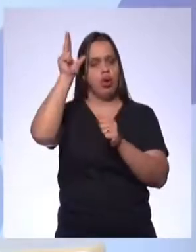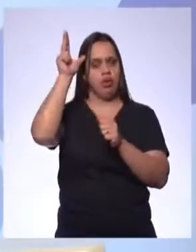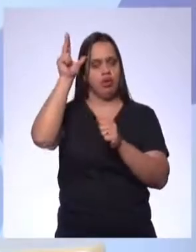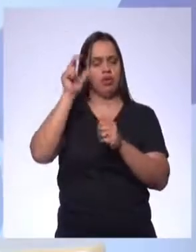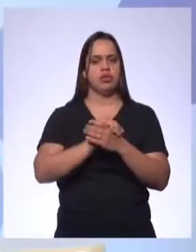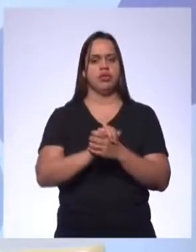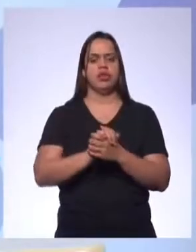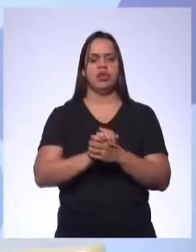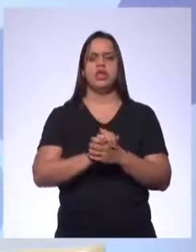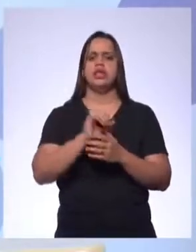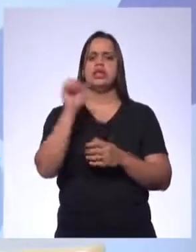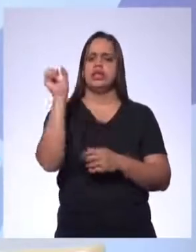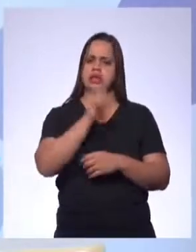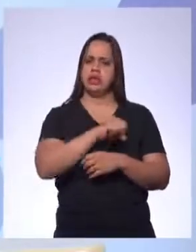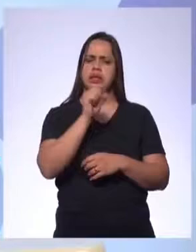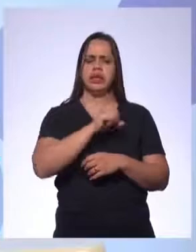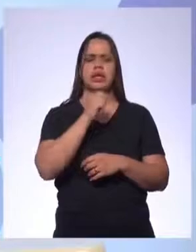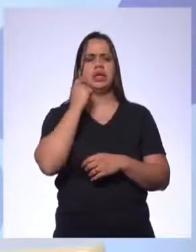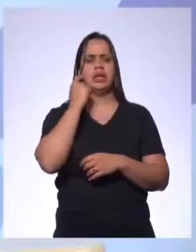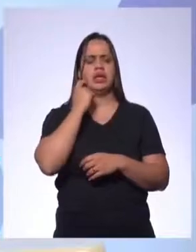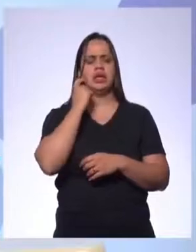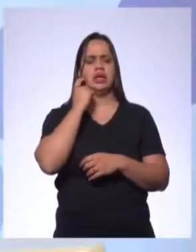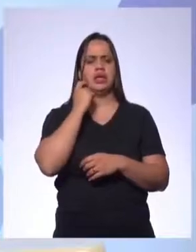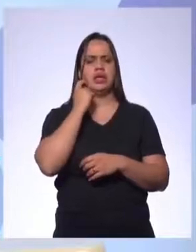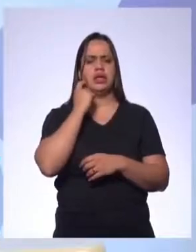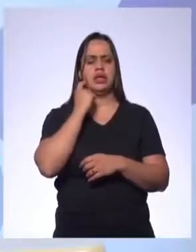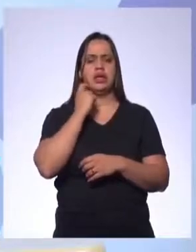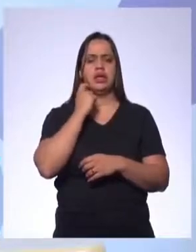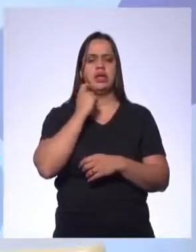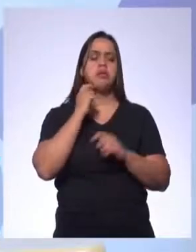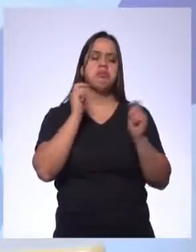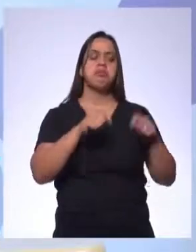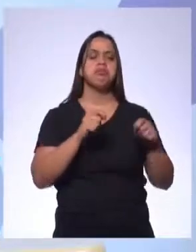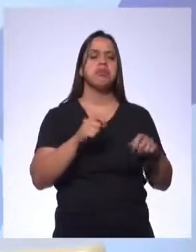Sim, é possível fazer isso, disse aqui a